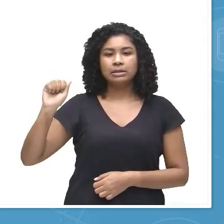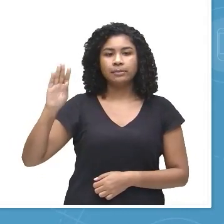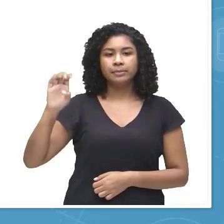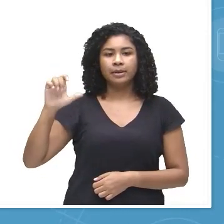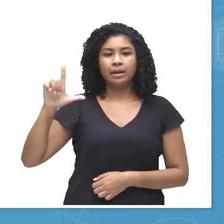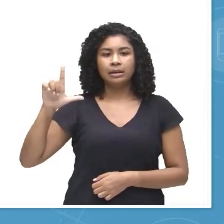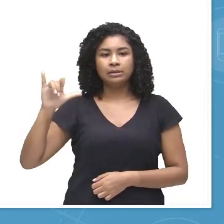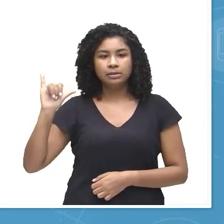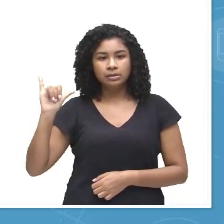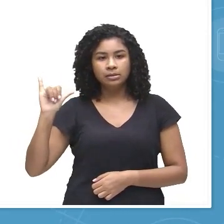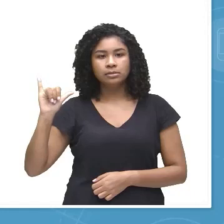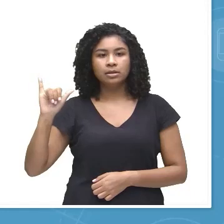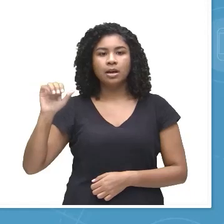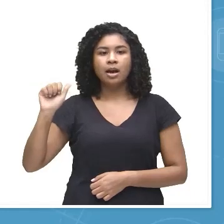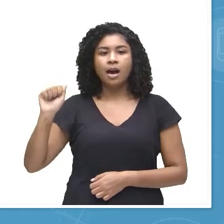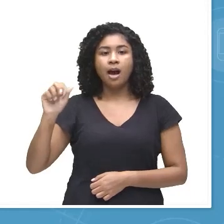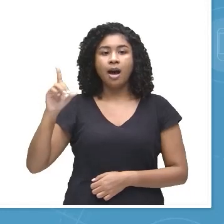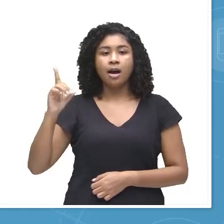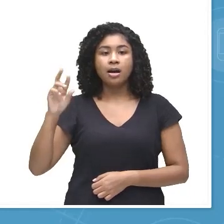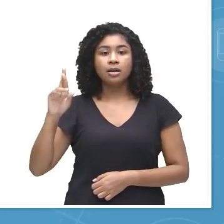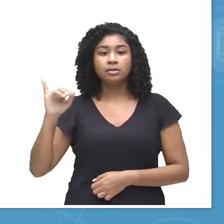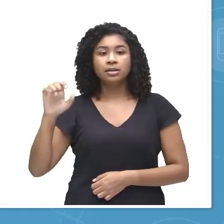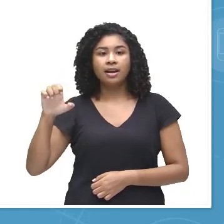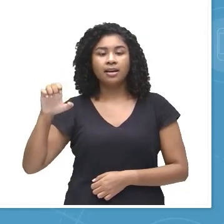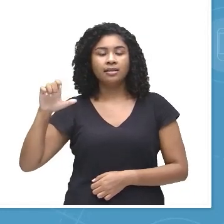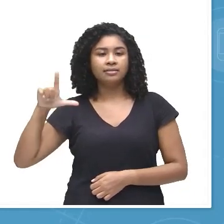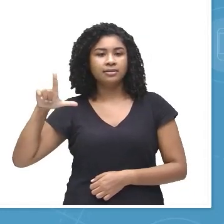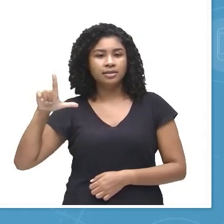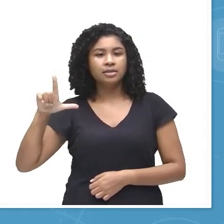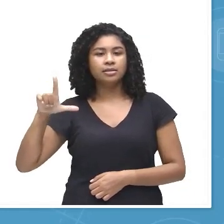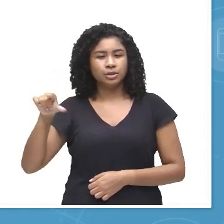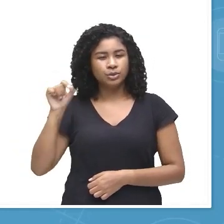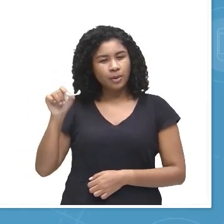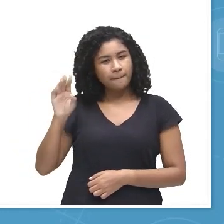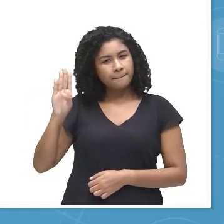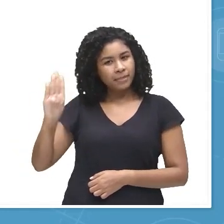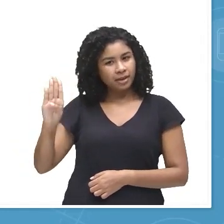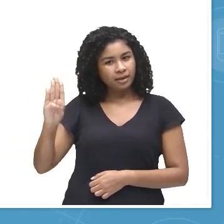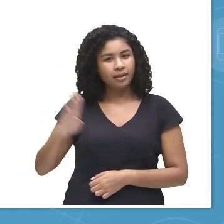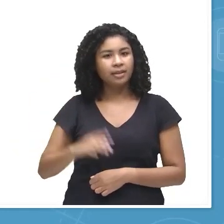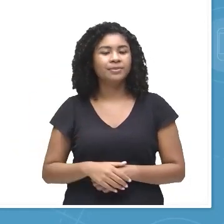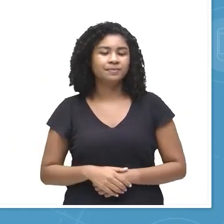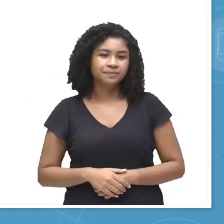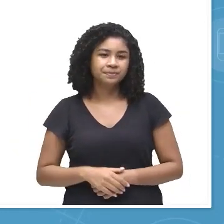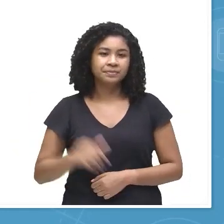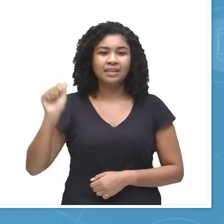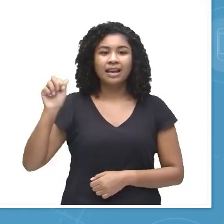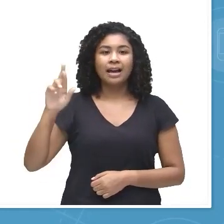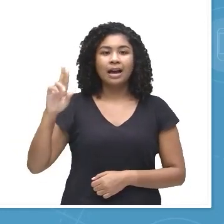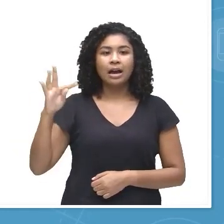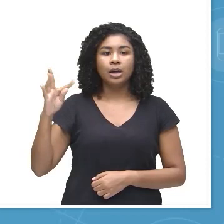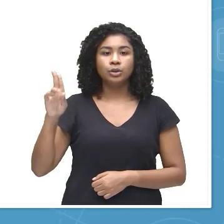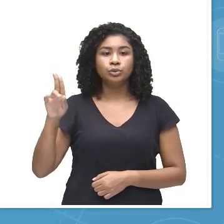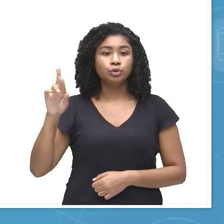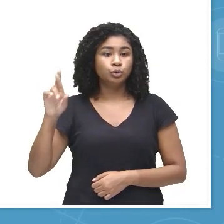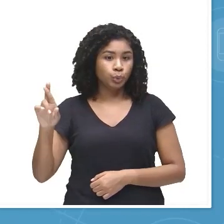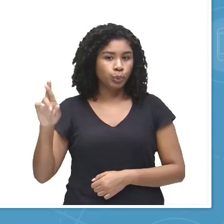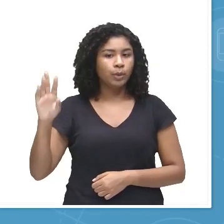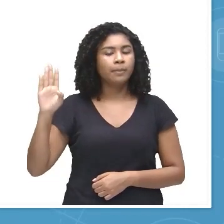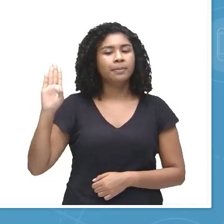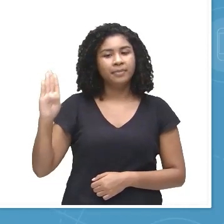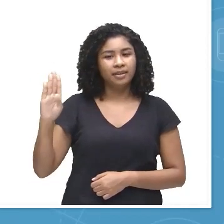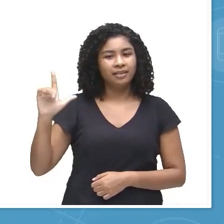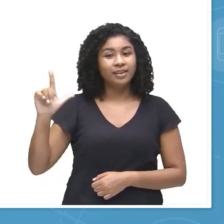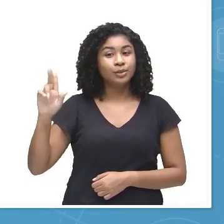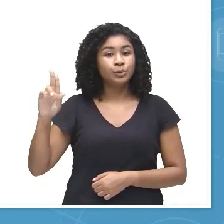a Adriele também. Teve alguém que respondeu a letra B, o Arthur respondeu a letra B. O Lucas também